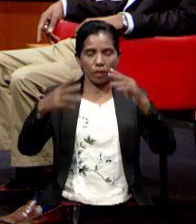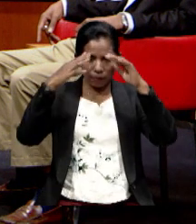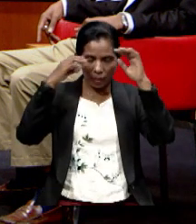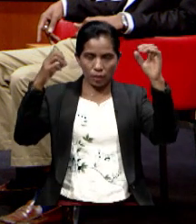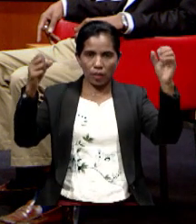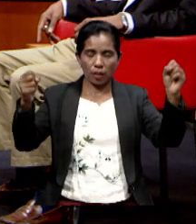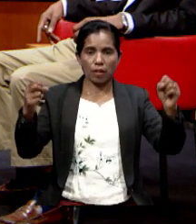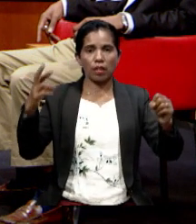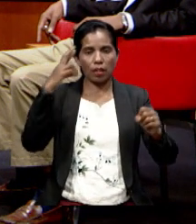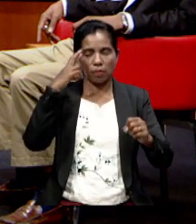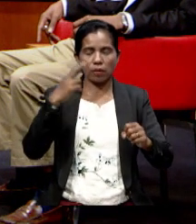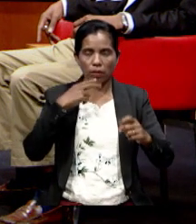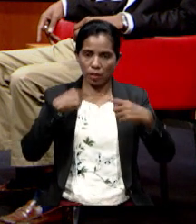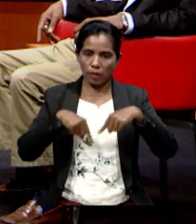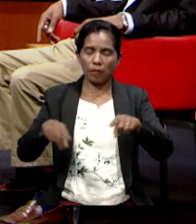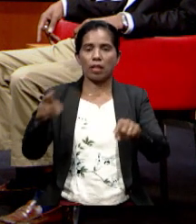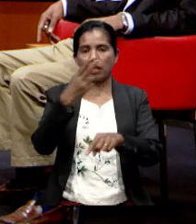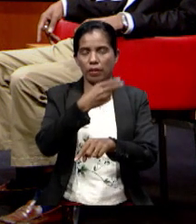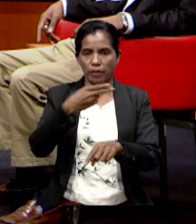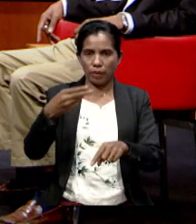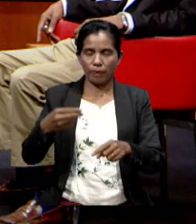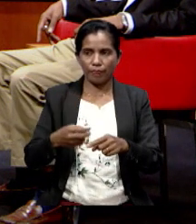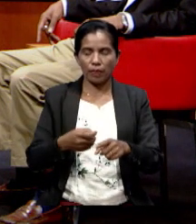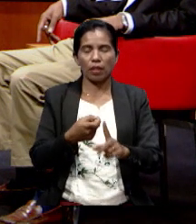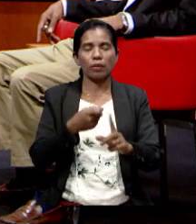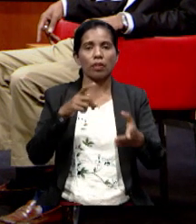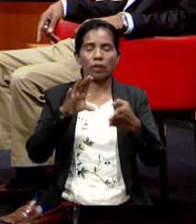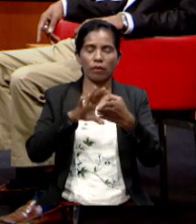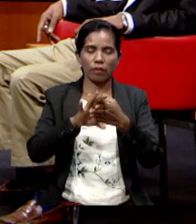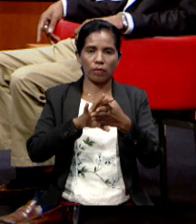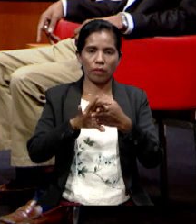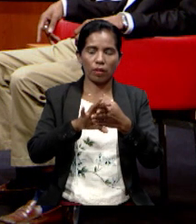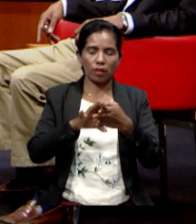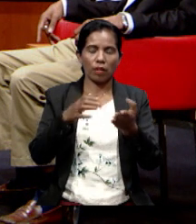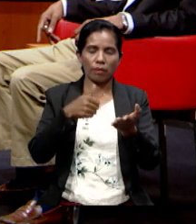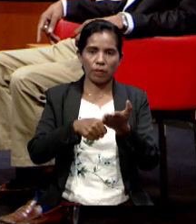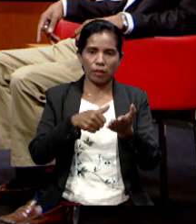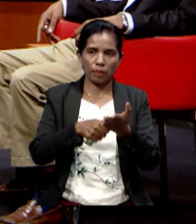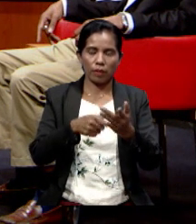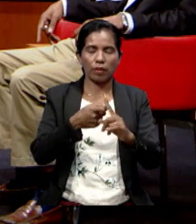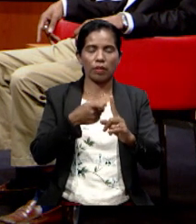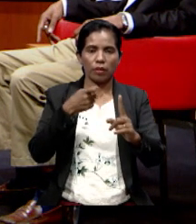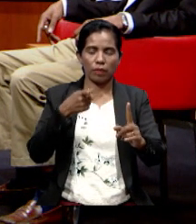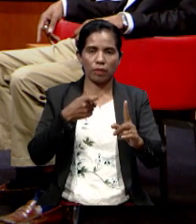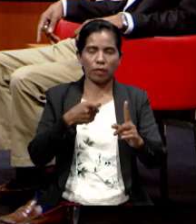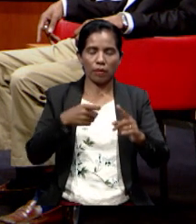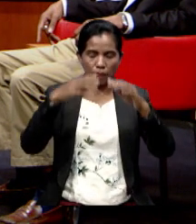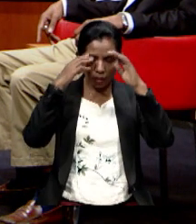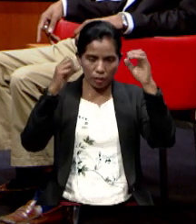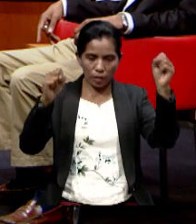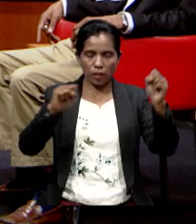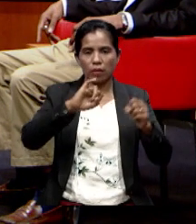a Indonésia. Primeiro, porque convite mais assim. Presidente Zoukovi, nação